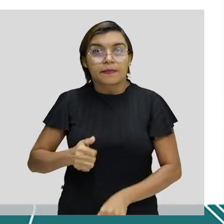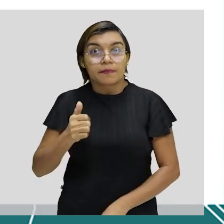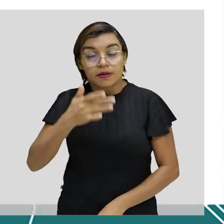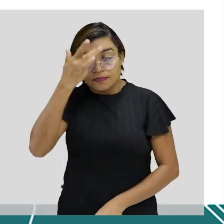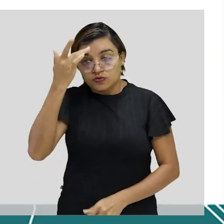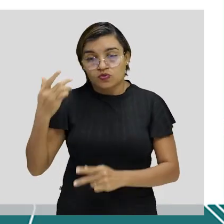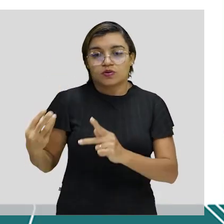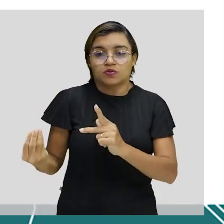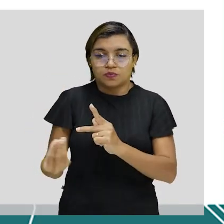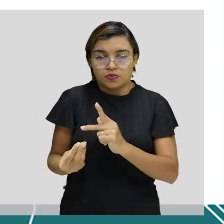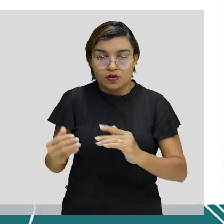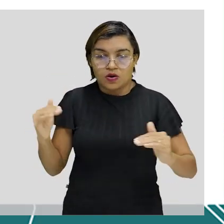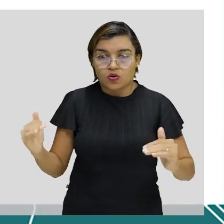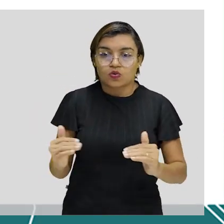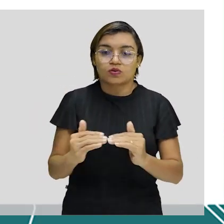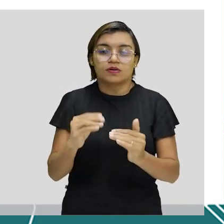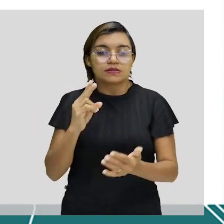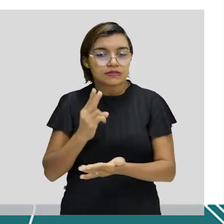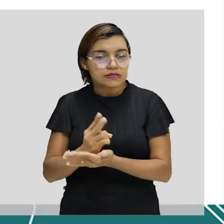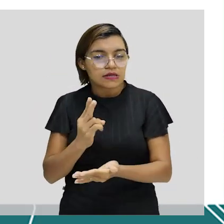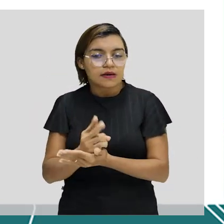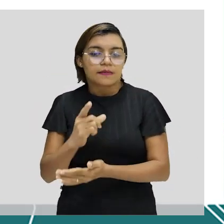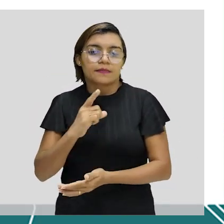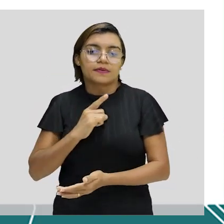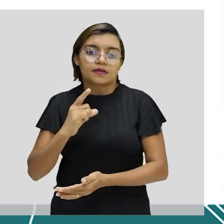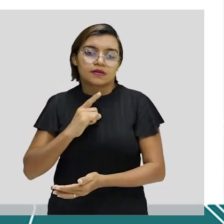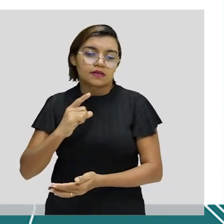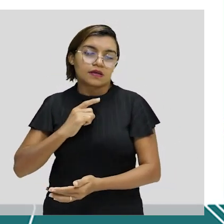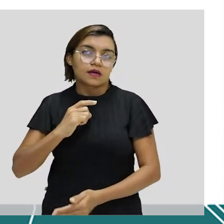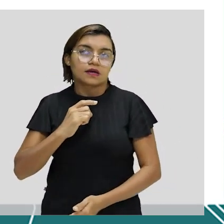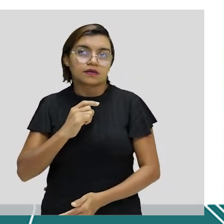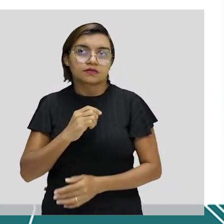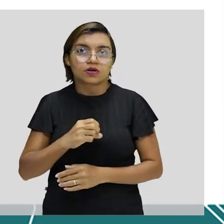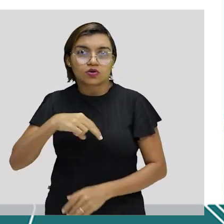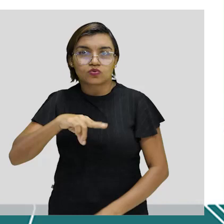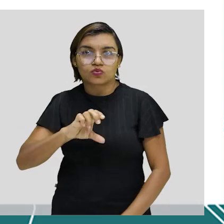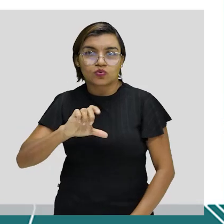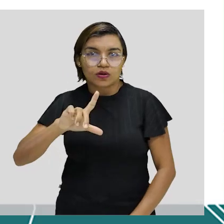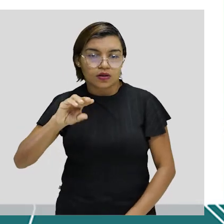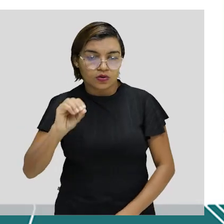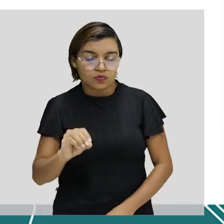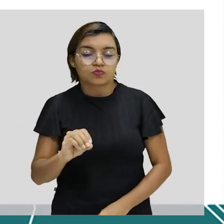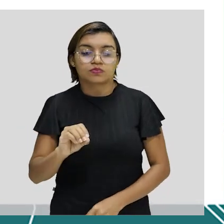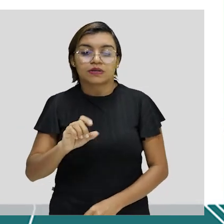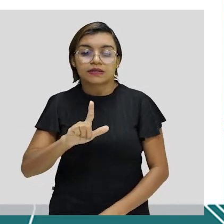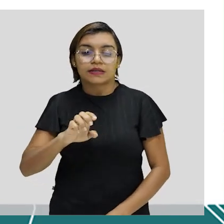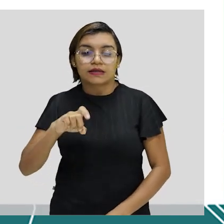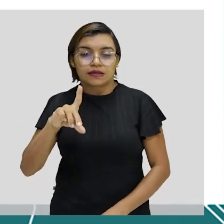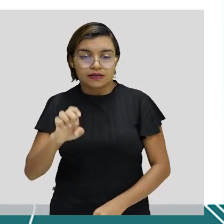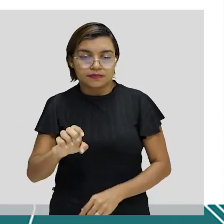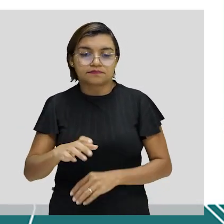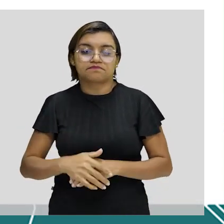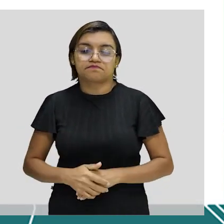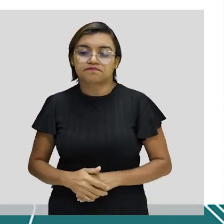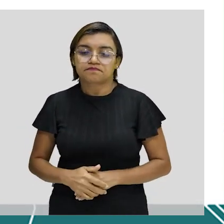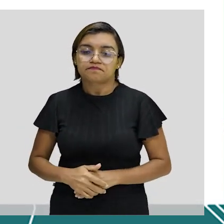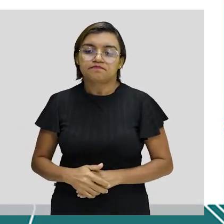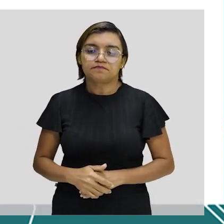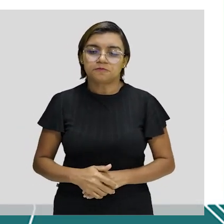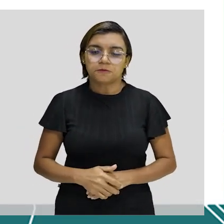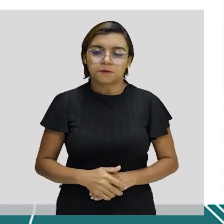aí, a concordância é sempre feita com o núcleo dele, tá certo? Tudo bem.